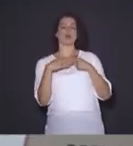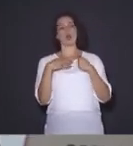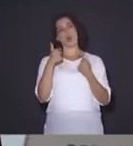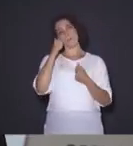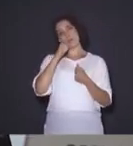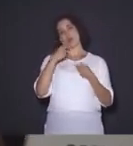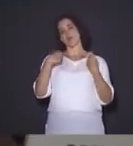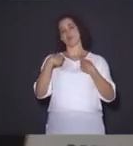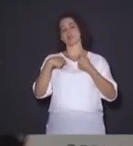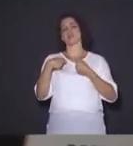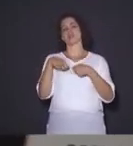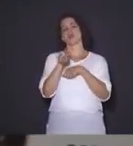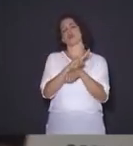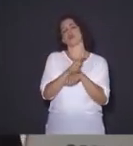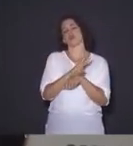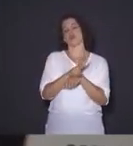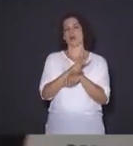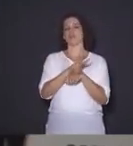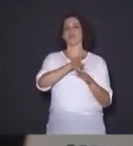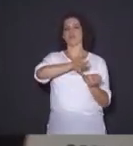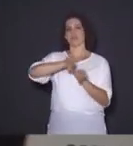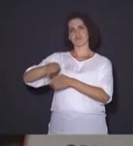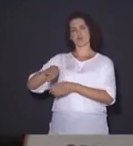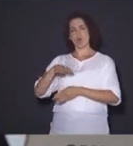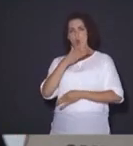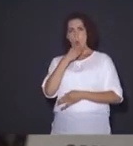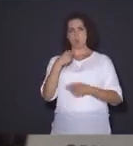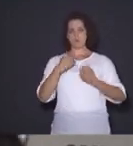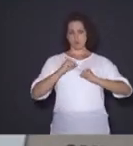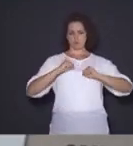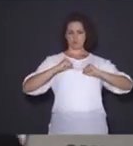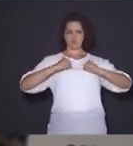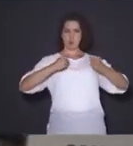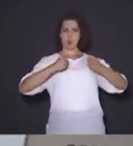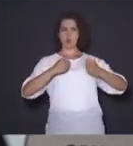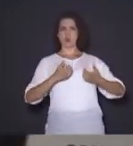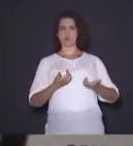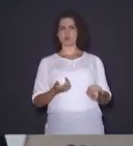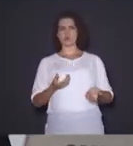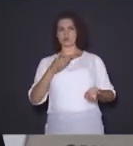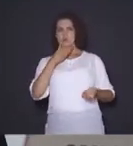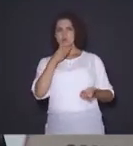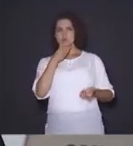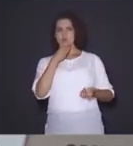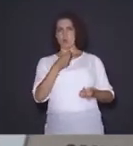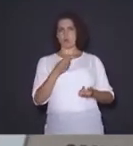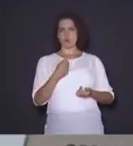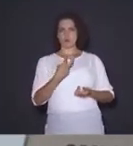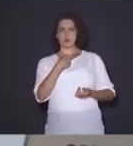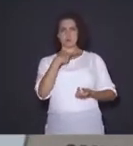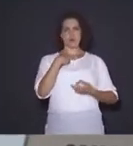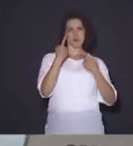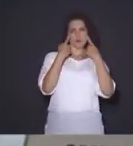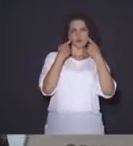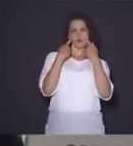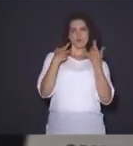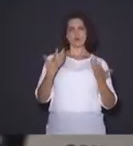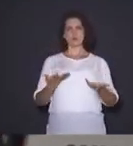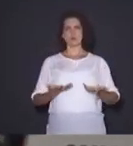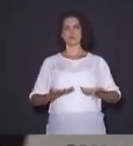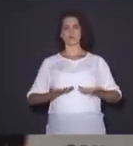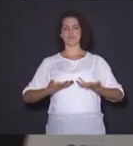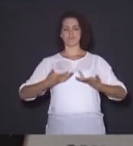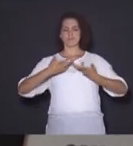né e para ser homem é preciso ser forte para ser homem você tem as características de homem que não chora né e